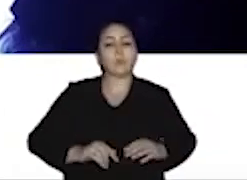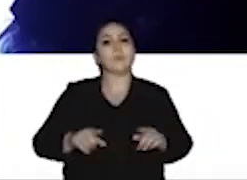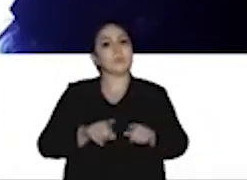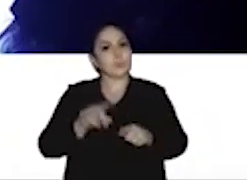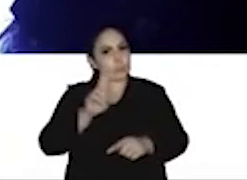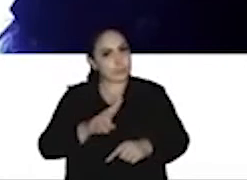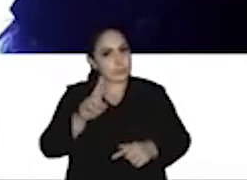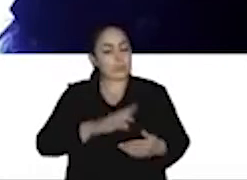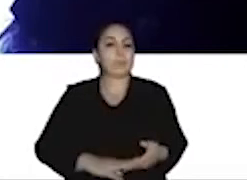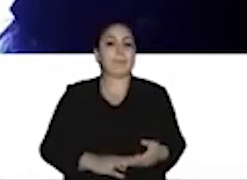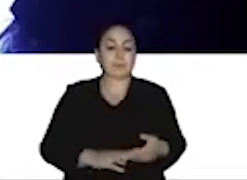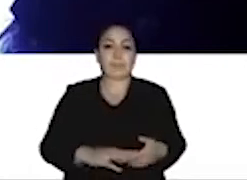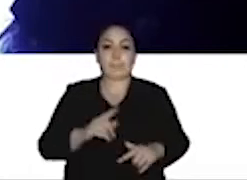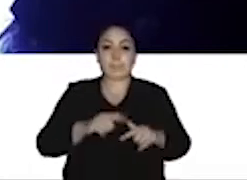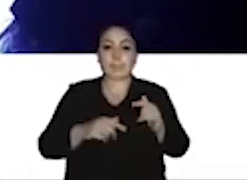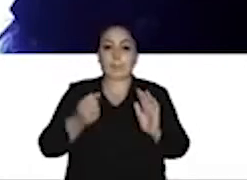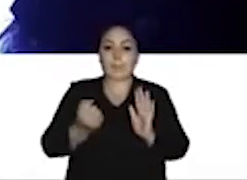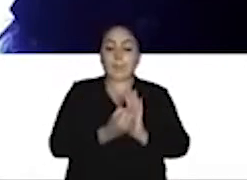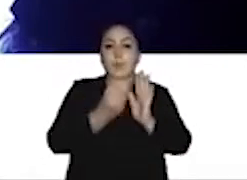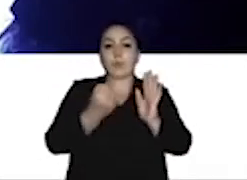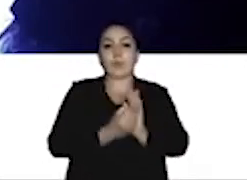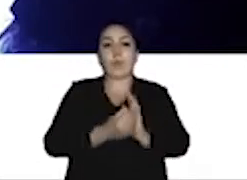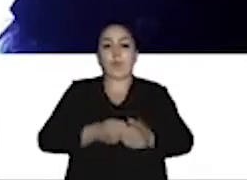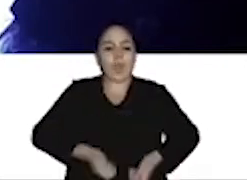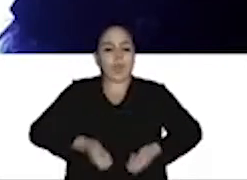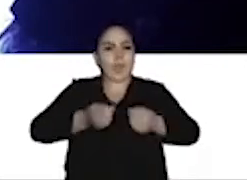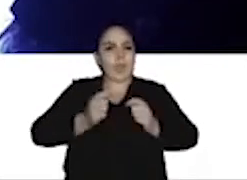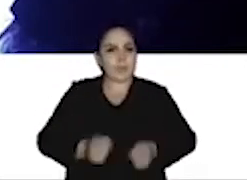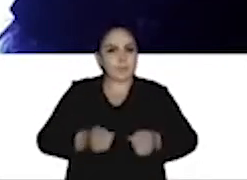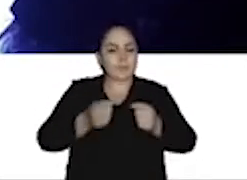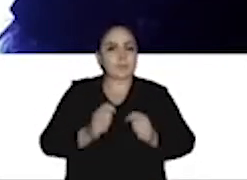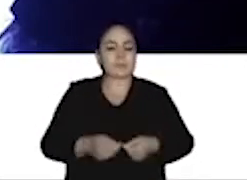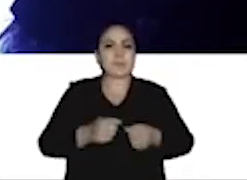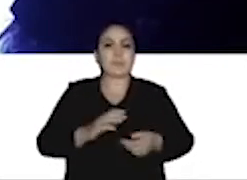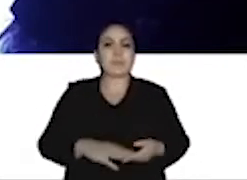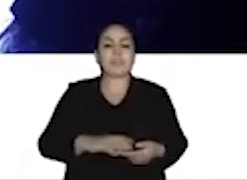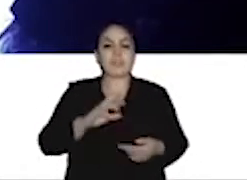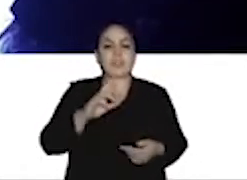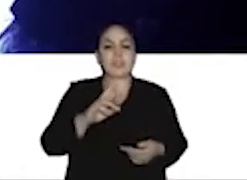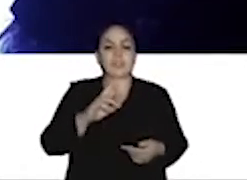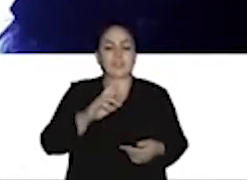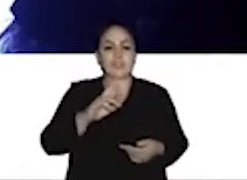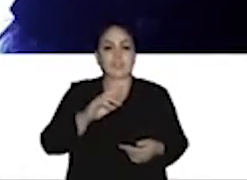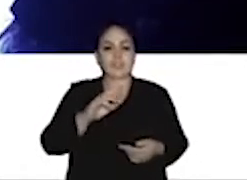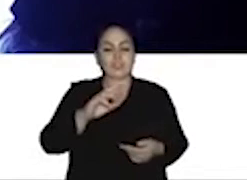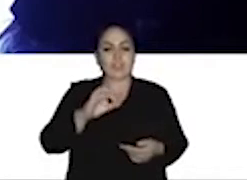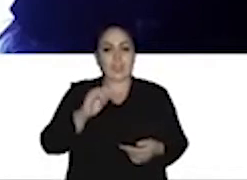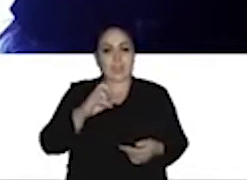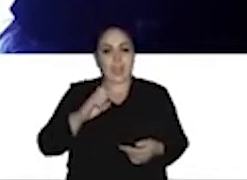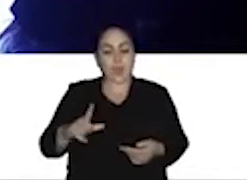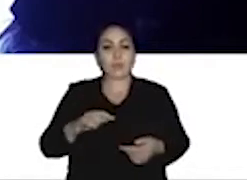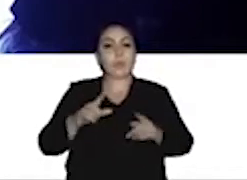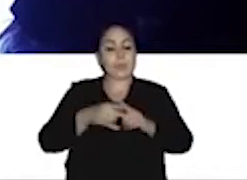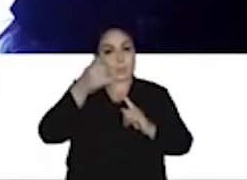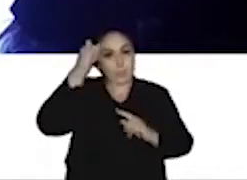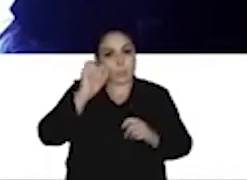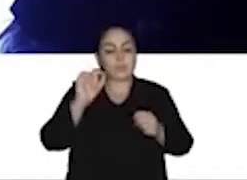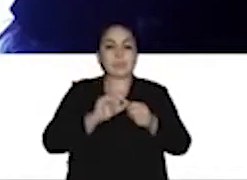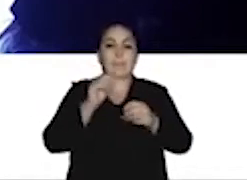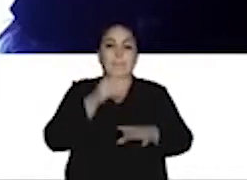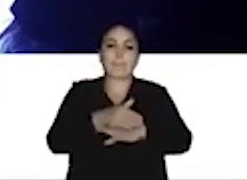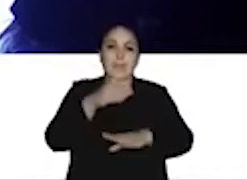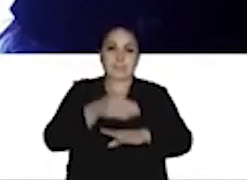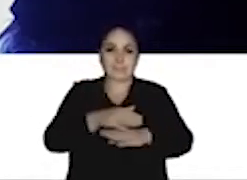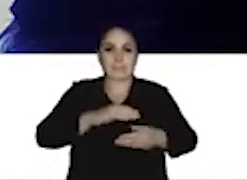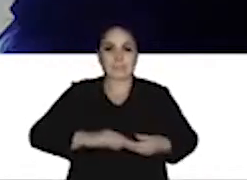usados. Ornamentos simbolizando um cavalo, a salamandra do jarau e os bois também farão parte do